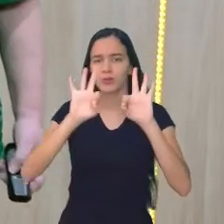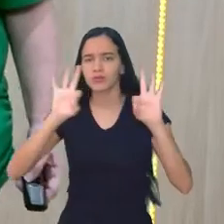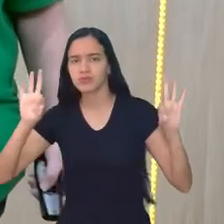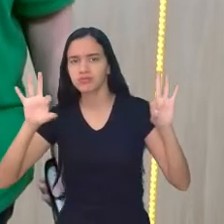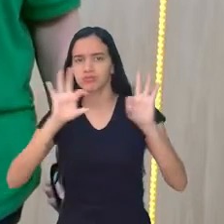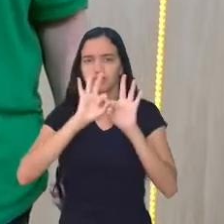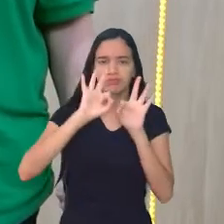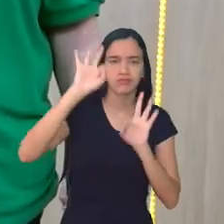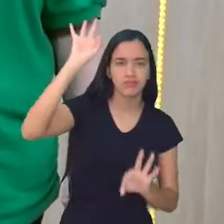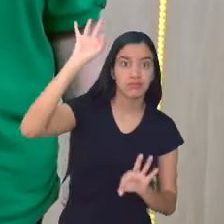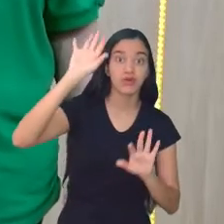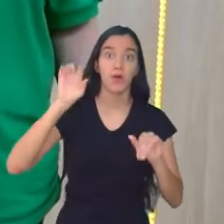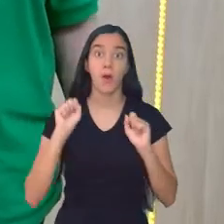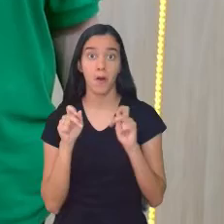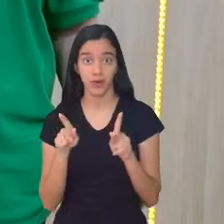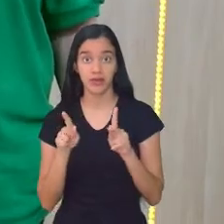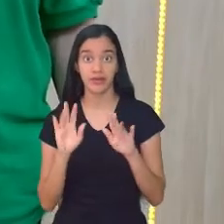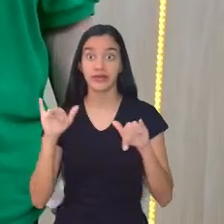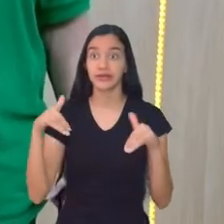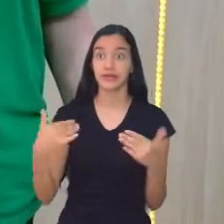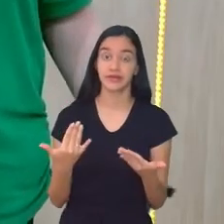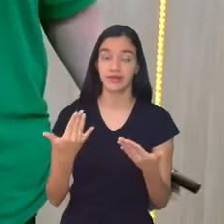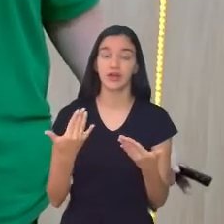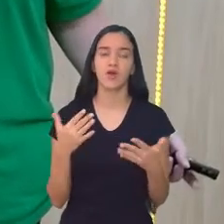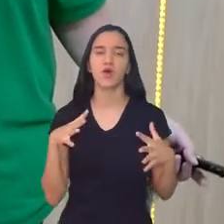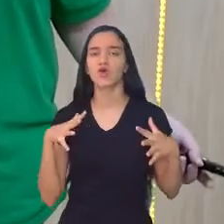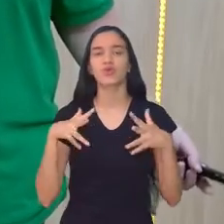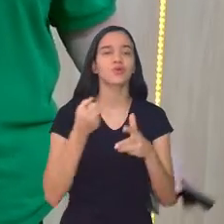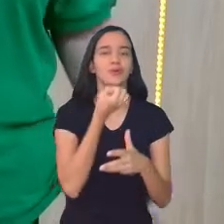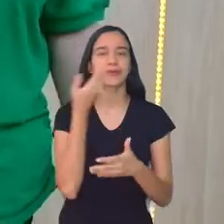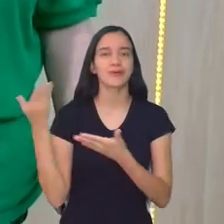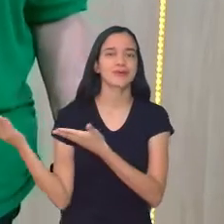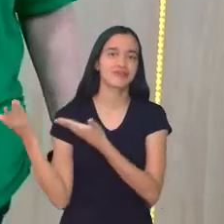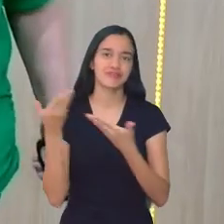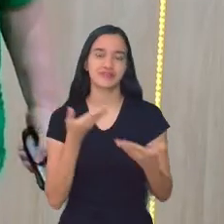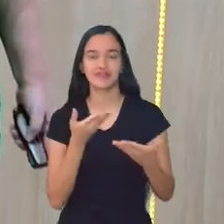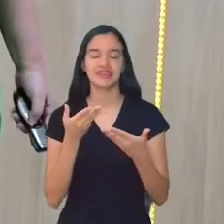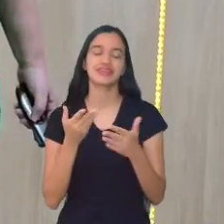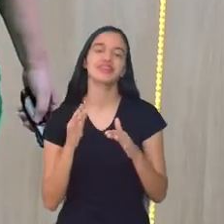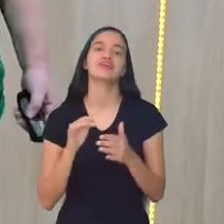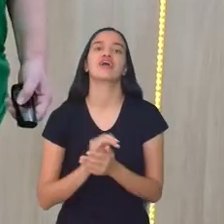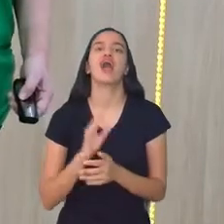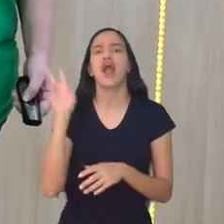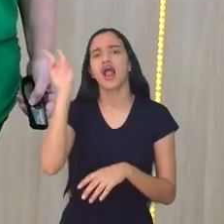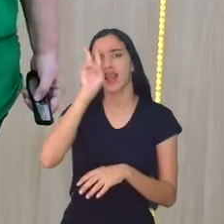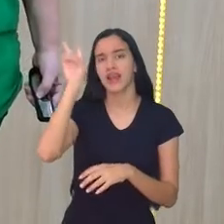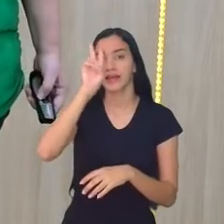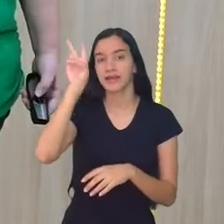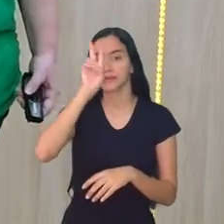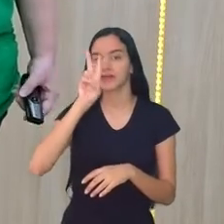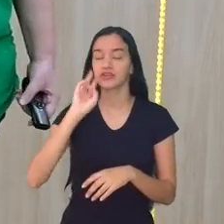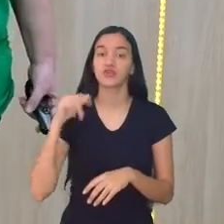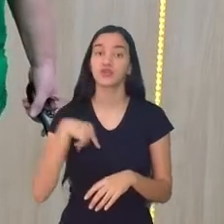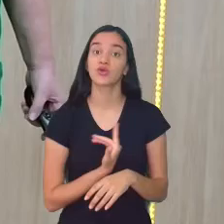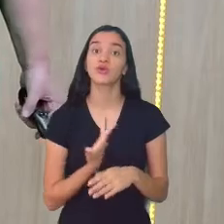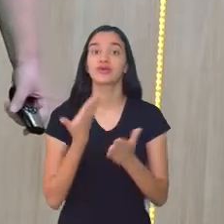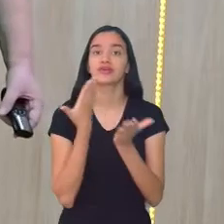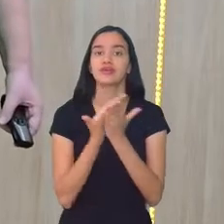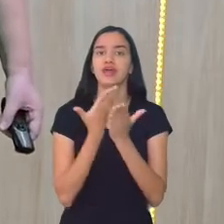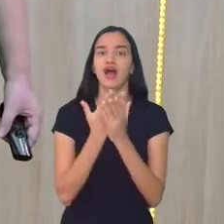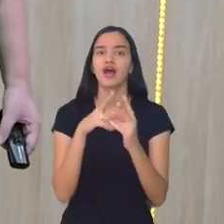de medidas, tá? Então, todos sejam bem-vindos ao nosso canal. Lembrando, nossas aulas